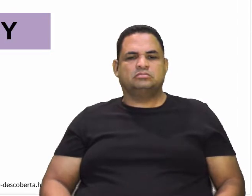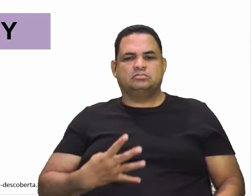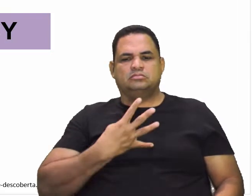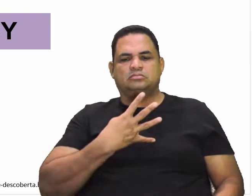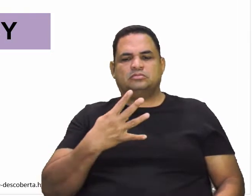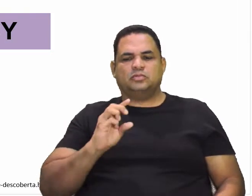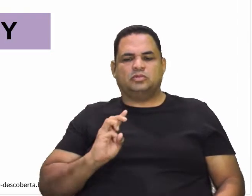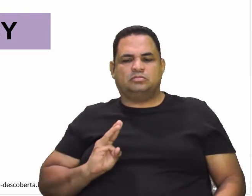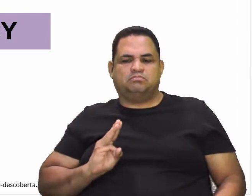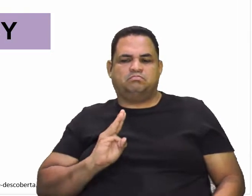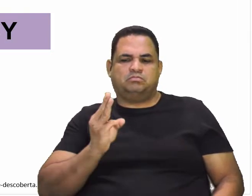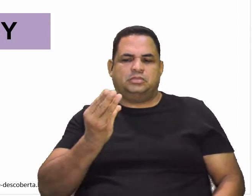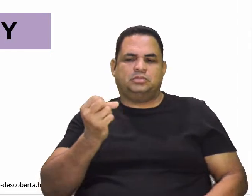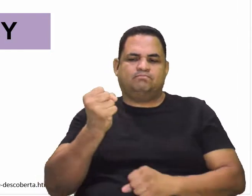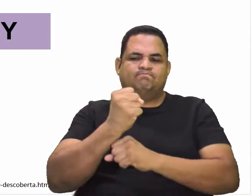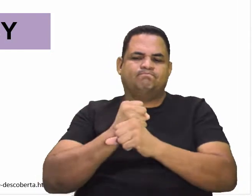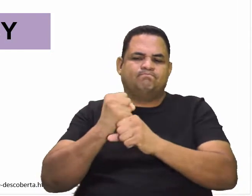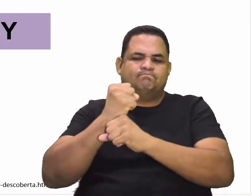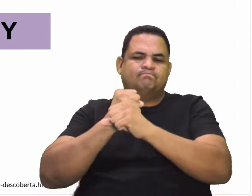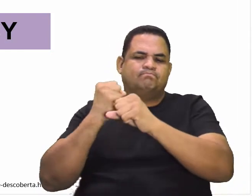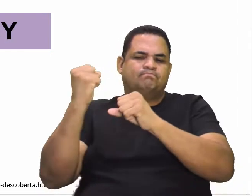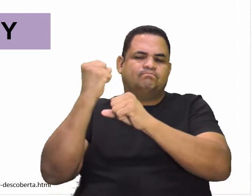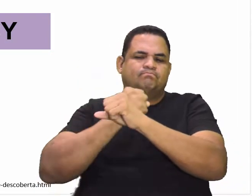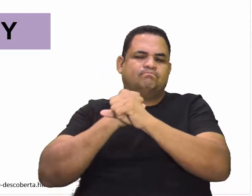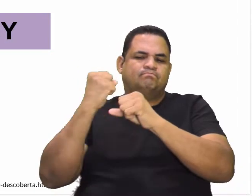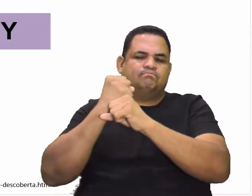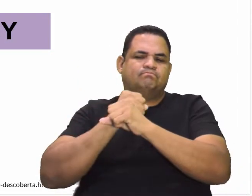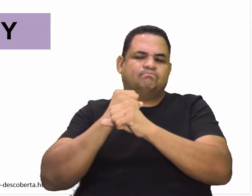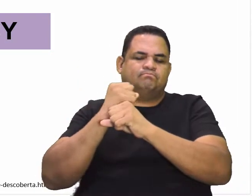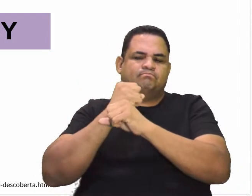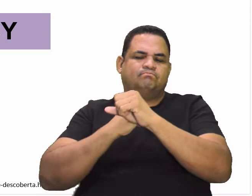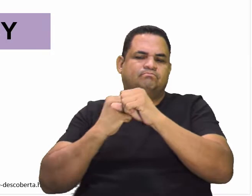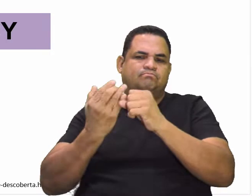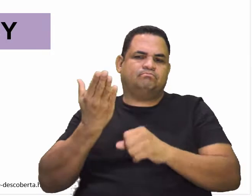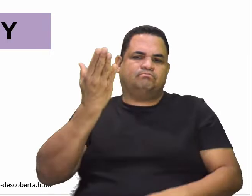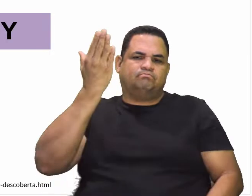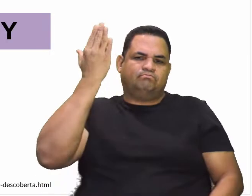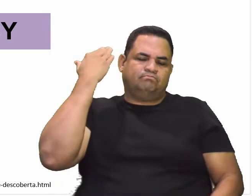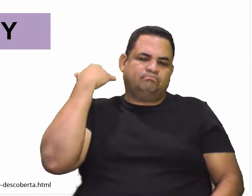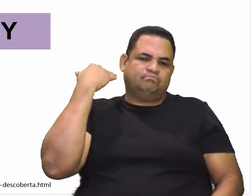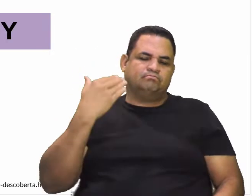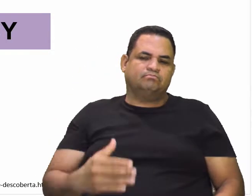4 milhões de anos. Mas, professor, ainda agora o senhor estava falando sobre 4 mil anos.